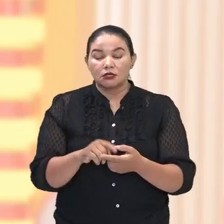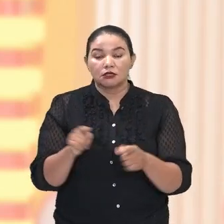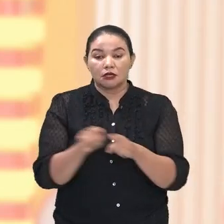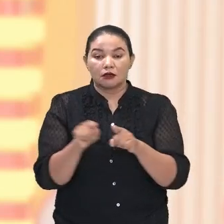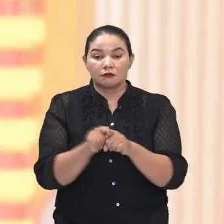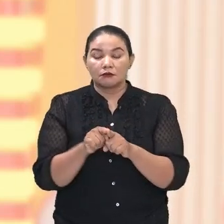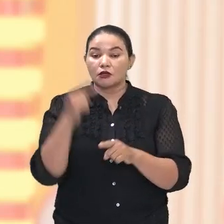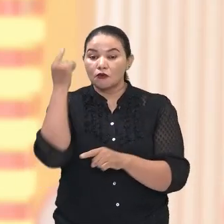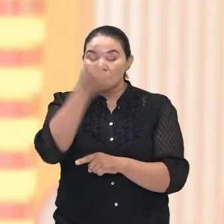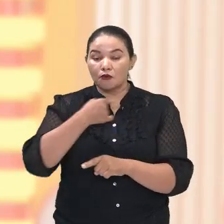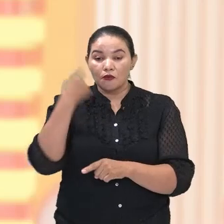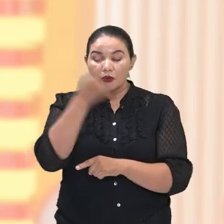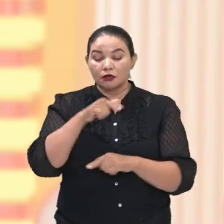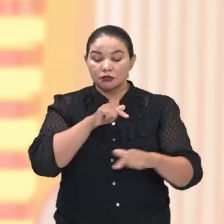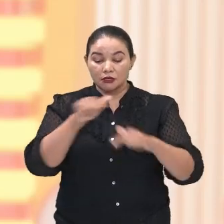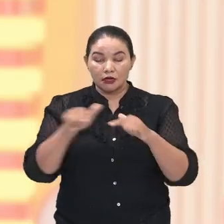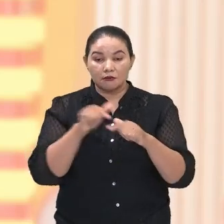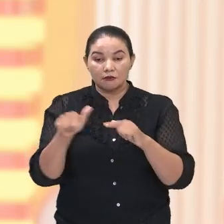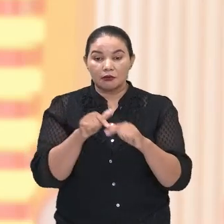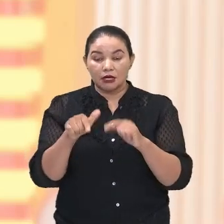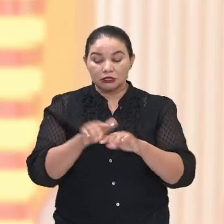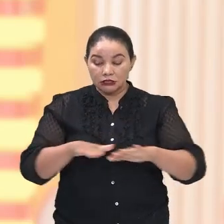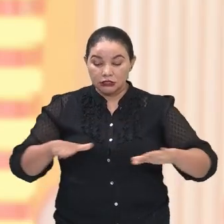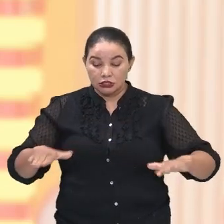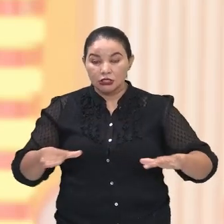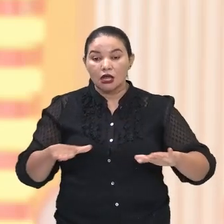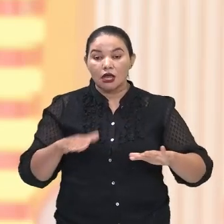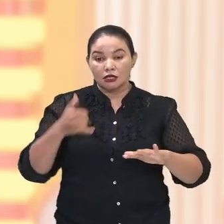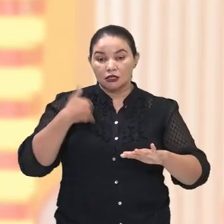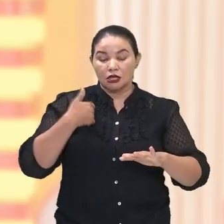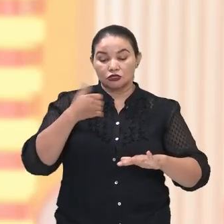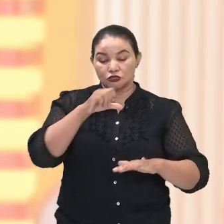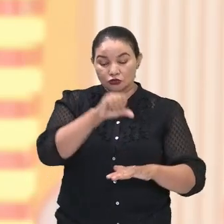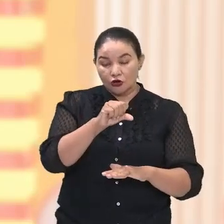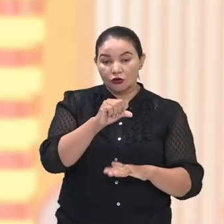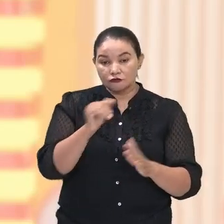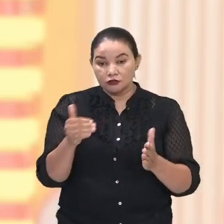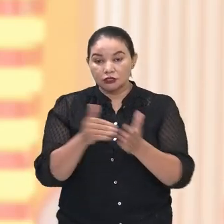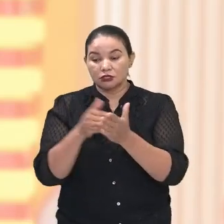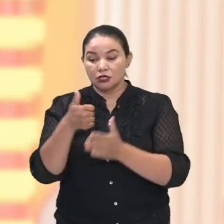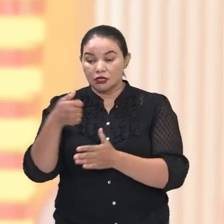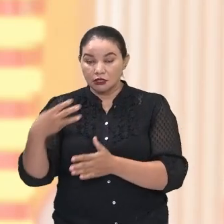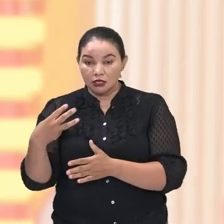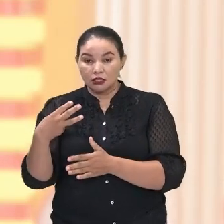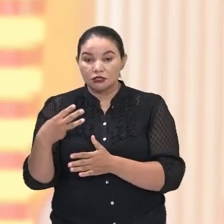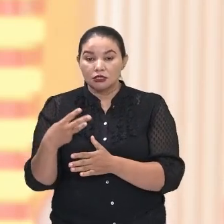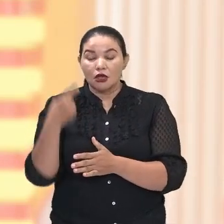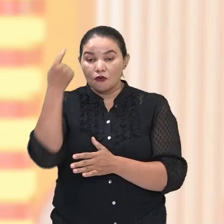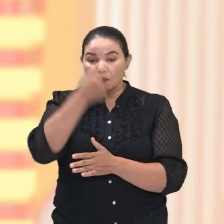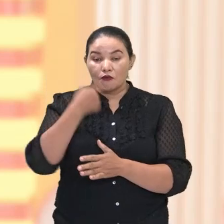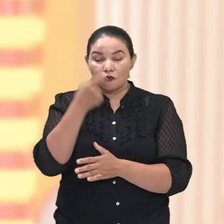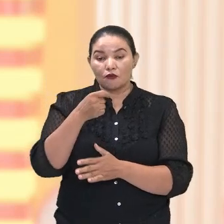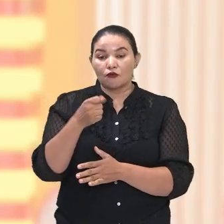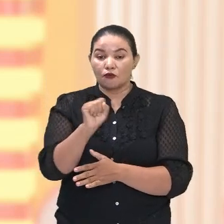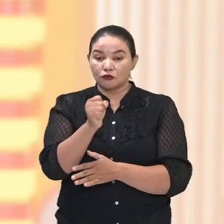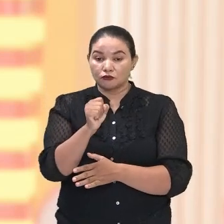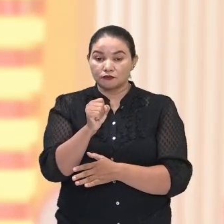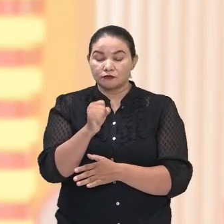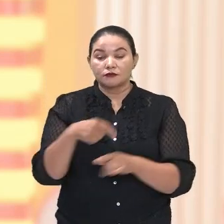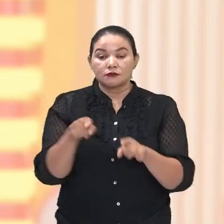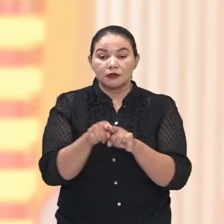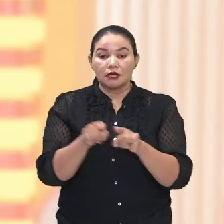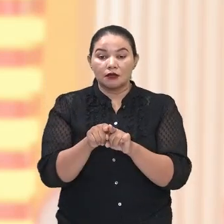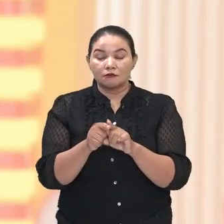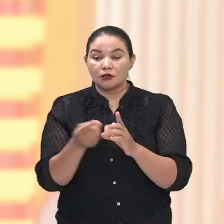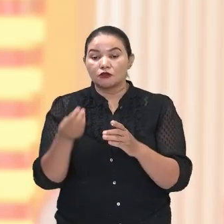trabalho de crianças entre 9 e 13 anos a 8 horas diárias. Também introduziu a exigência